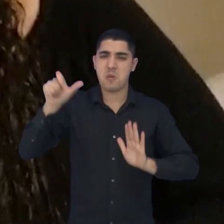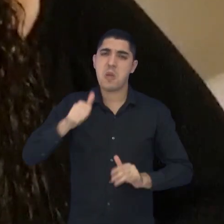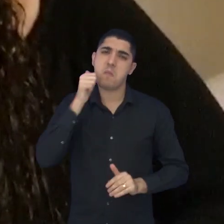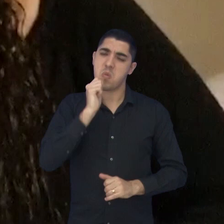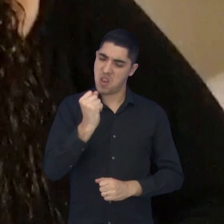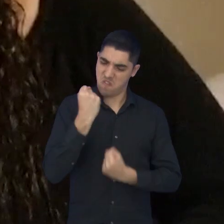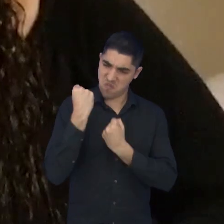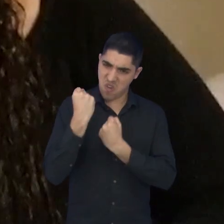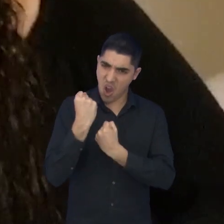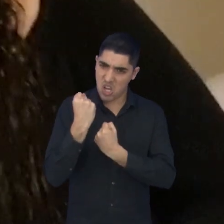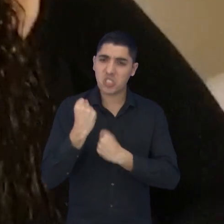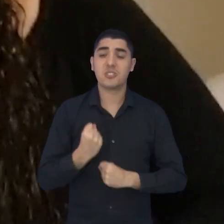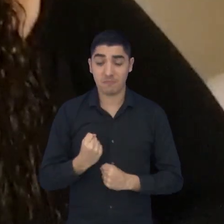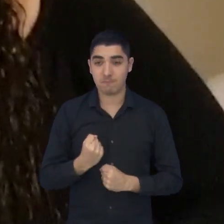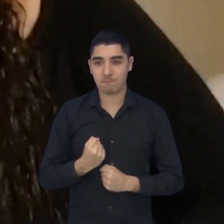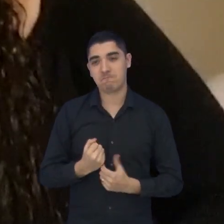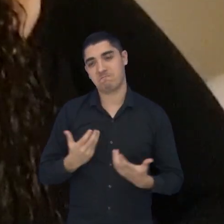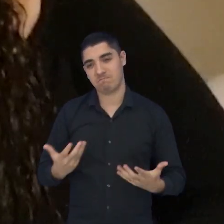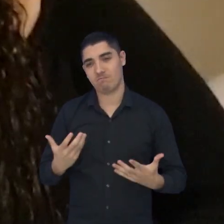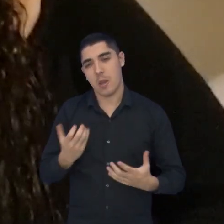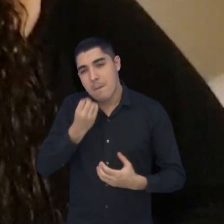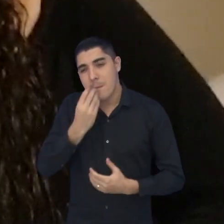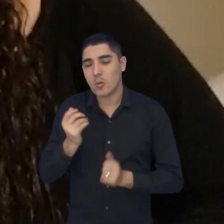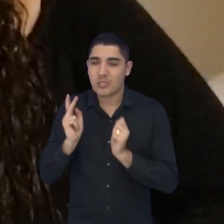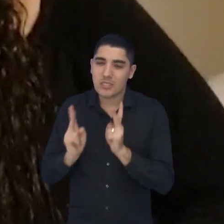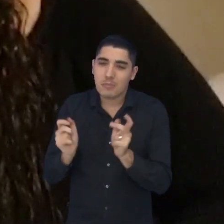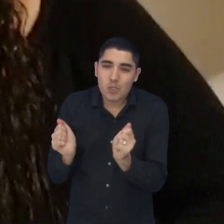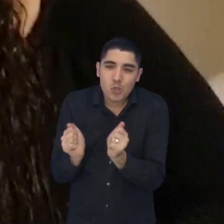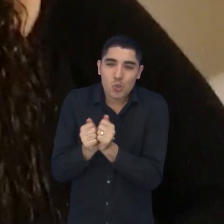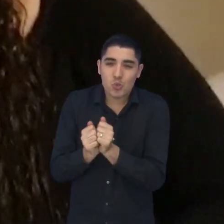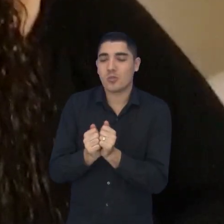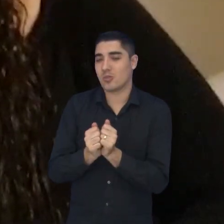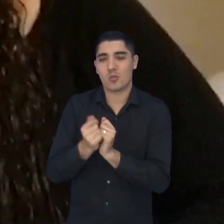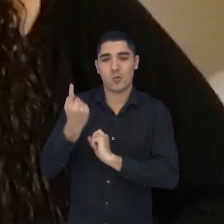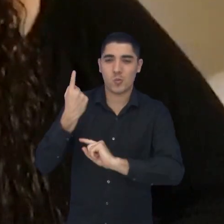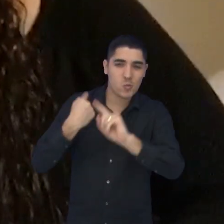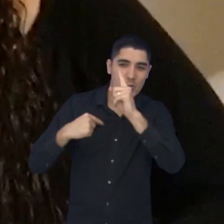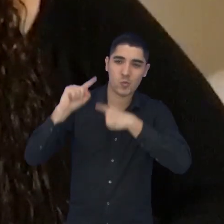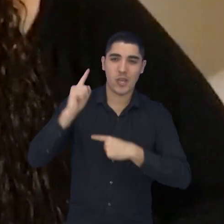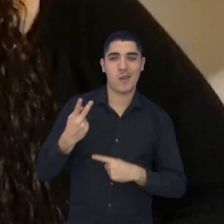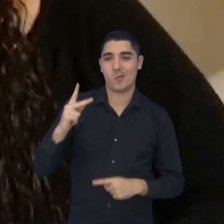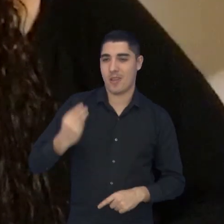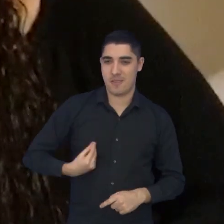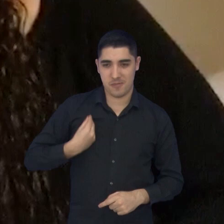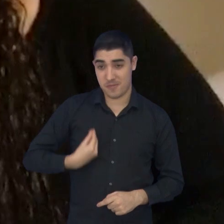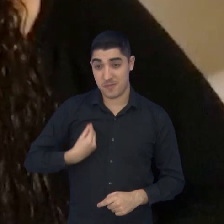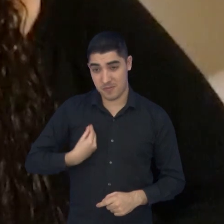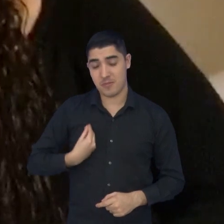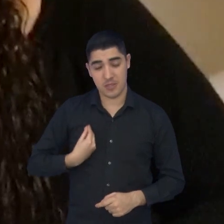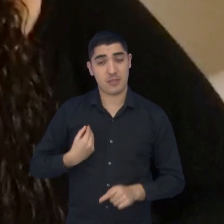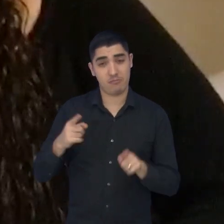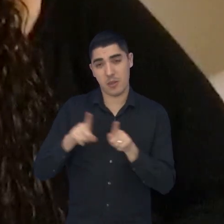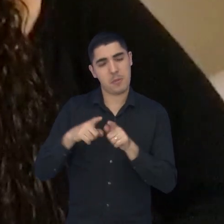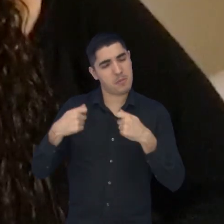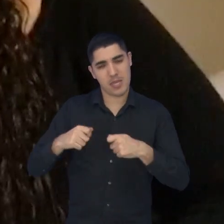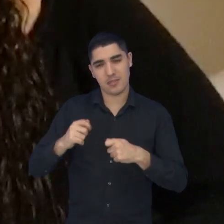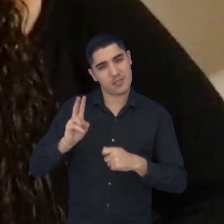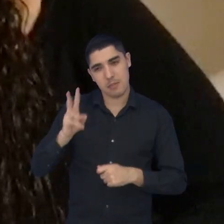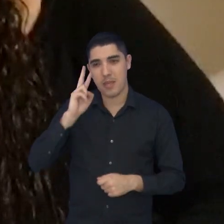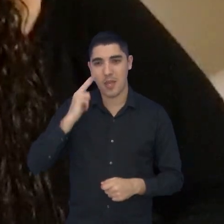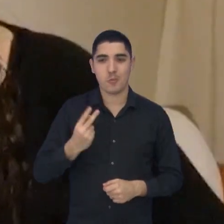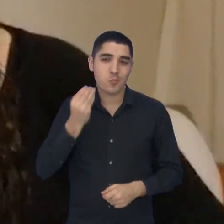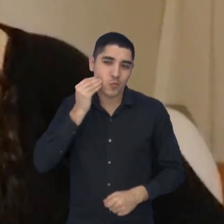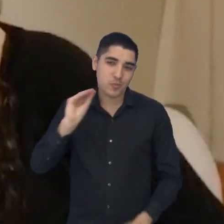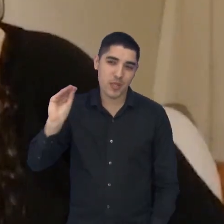forte e é muito bom estar próximo de você, viu? Muito sucesso para você e todo o reconhecimento do mundo.